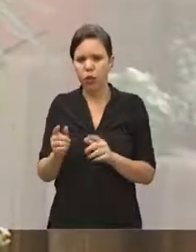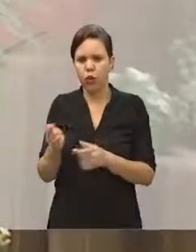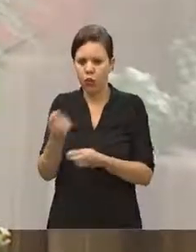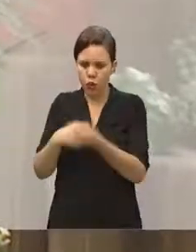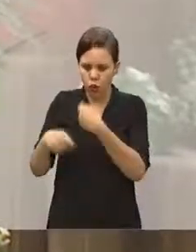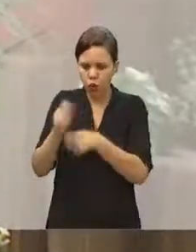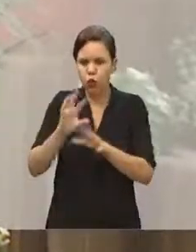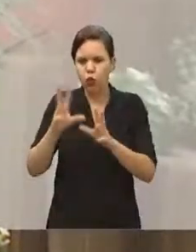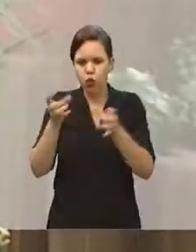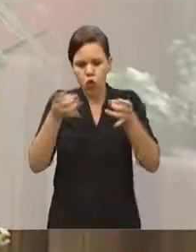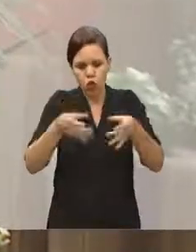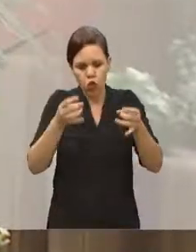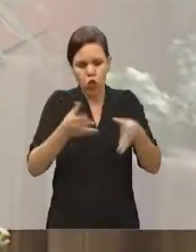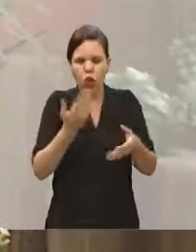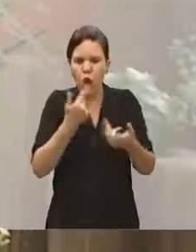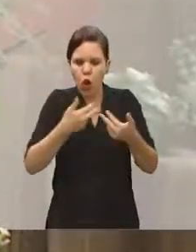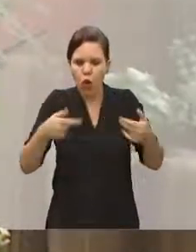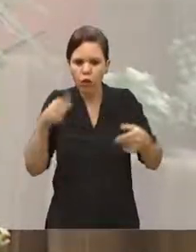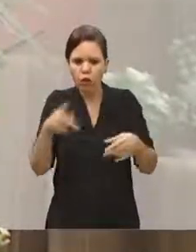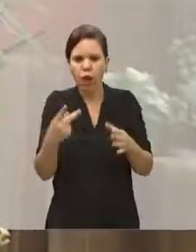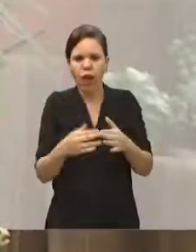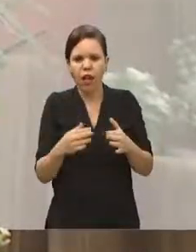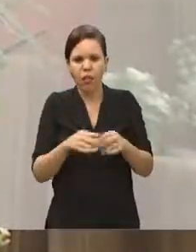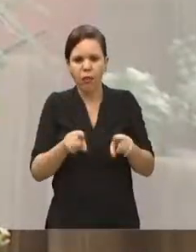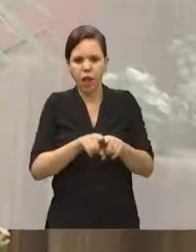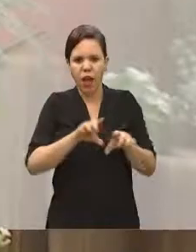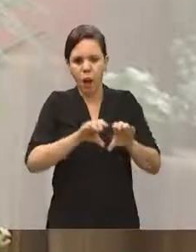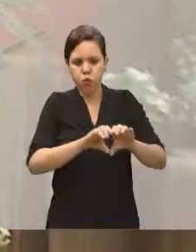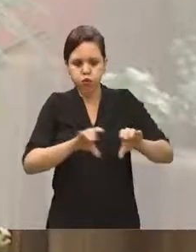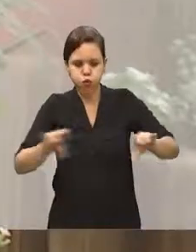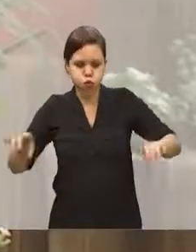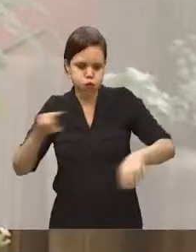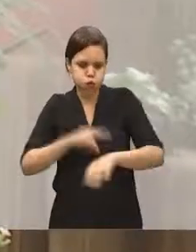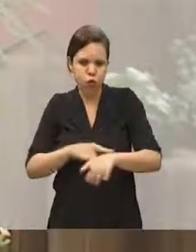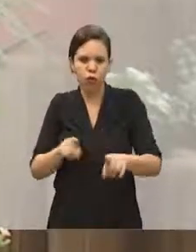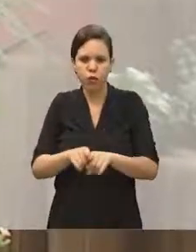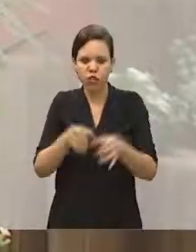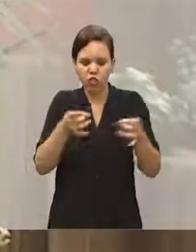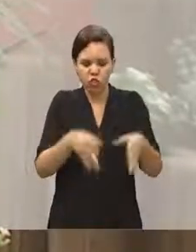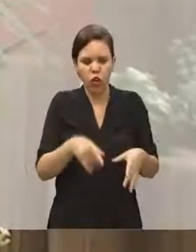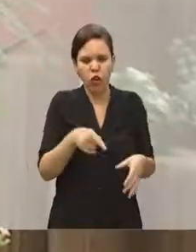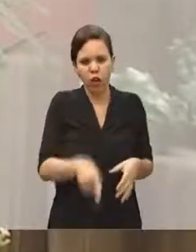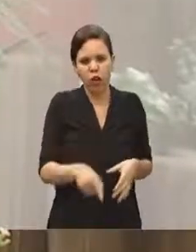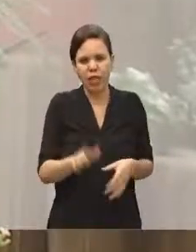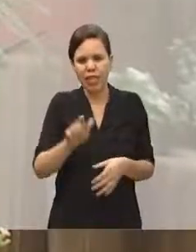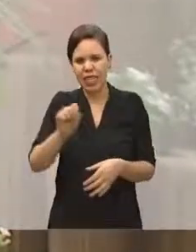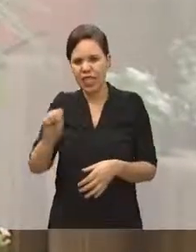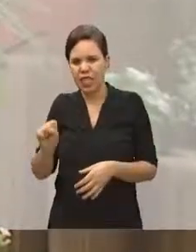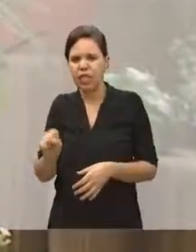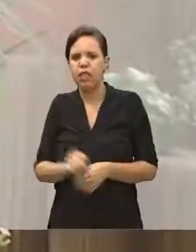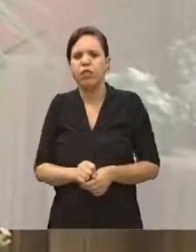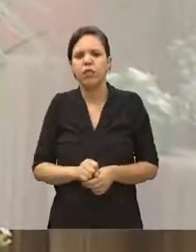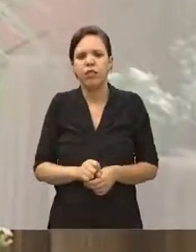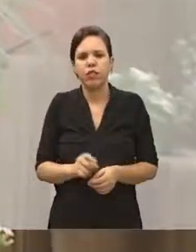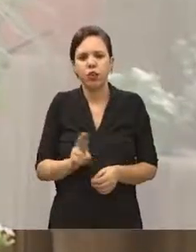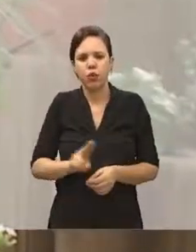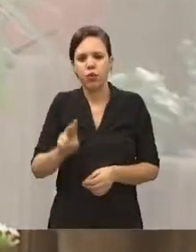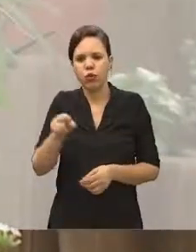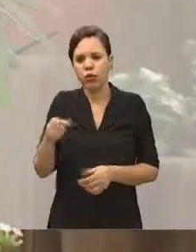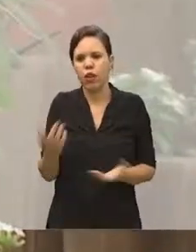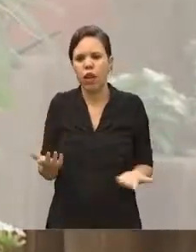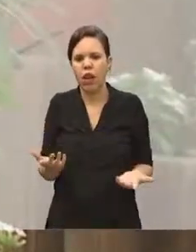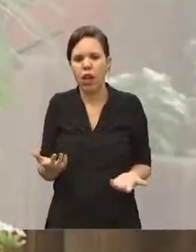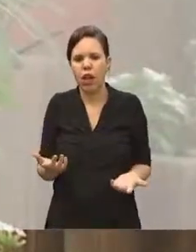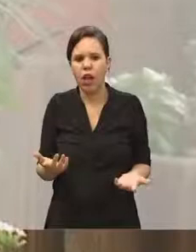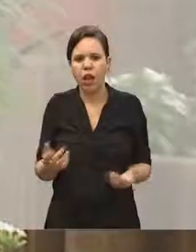de alimento da sua casa e até o esgoto, você joga nesse biodigestor e ele produz gás metano, que você usa na cozinha,